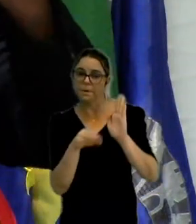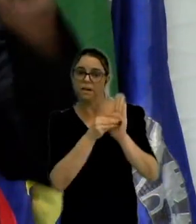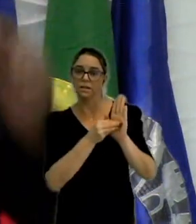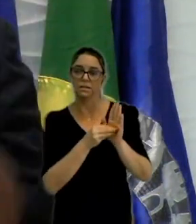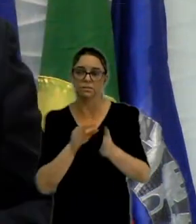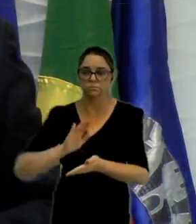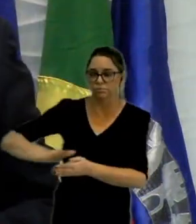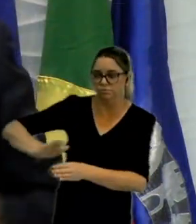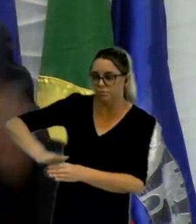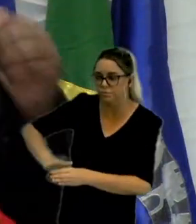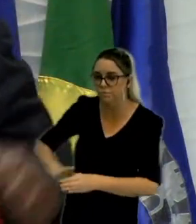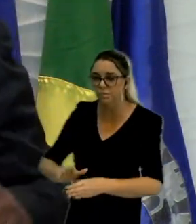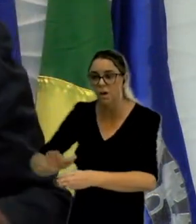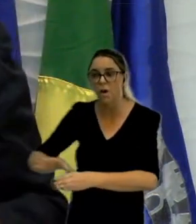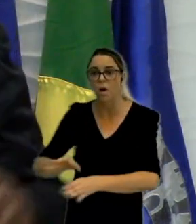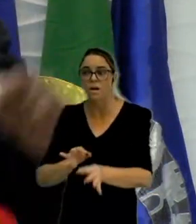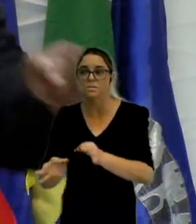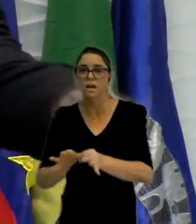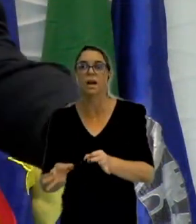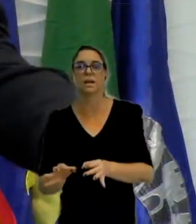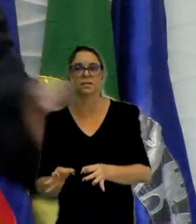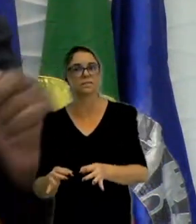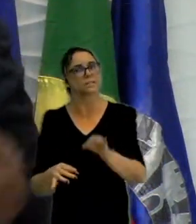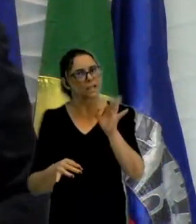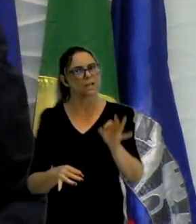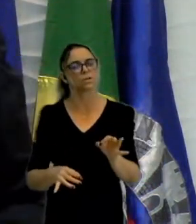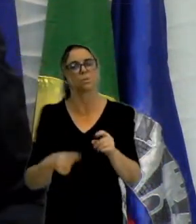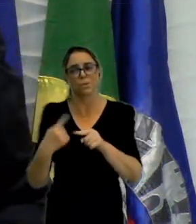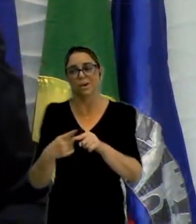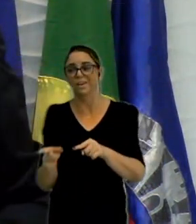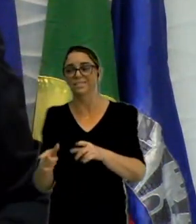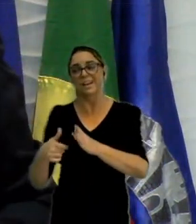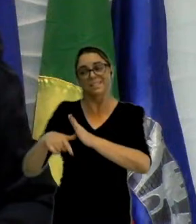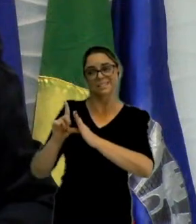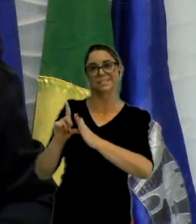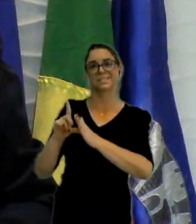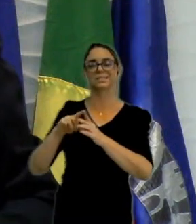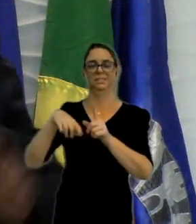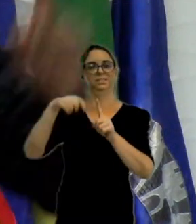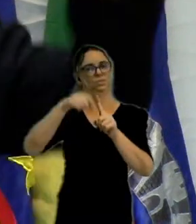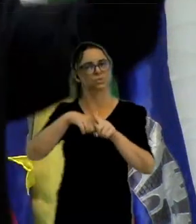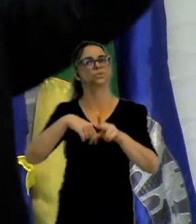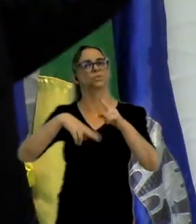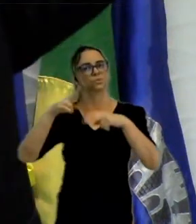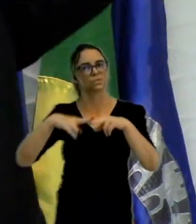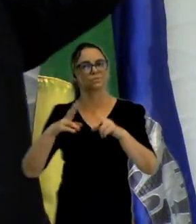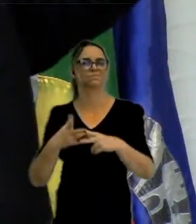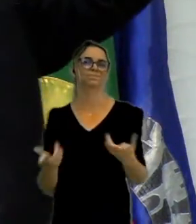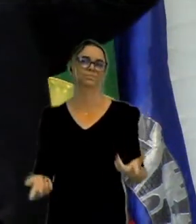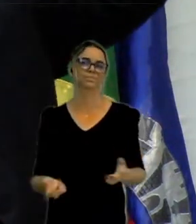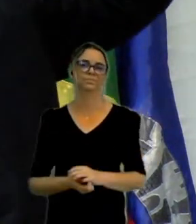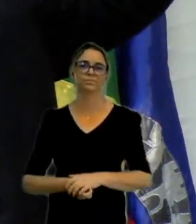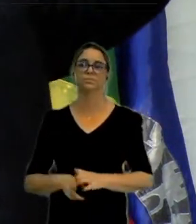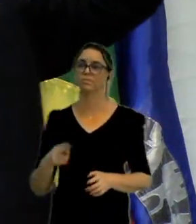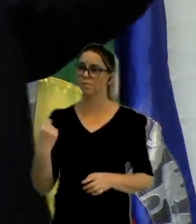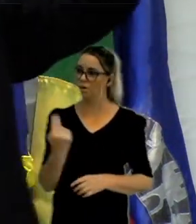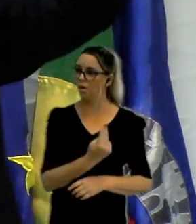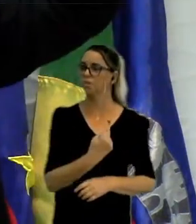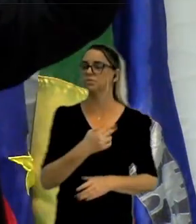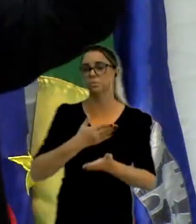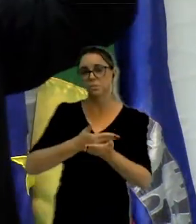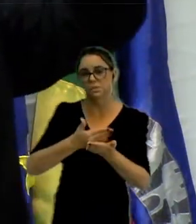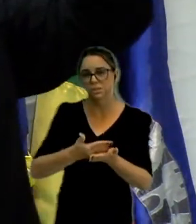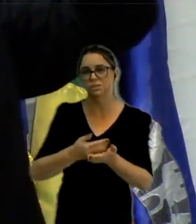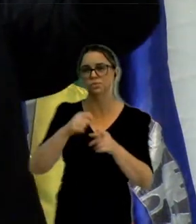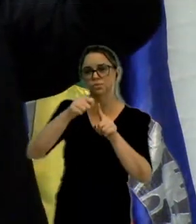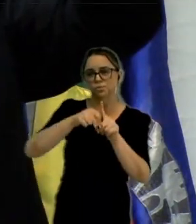ano passado, era exatamente porque ia começar o São João. Olha, foi em junho, viu? Nós estamos